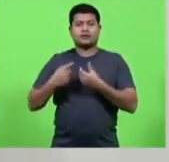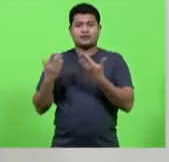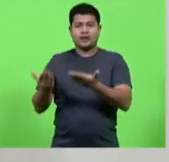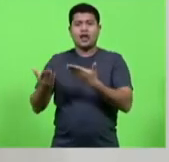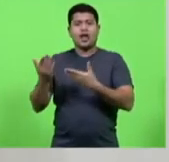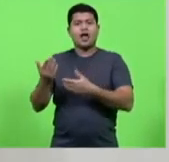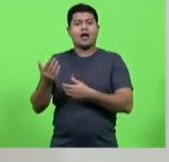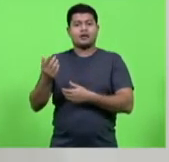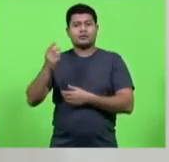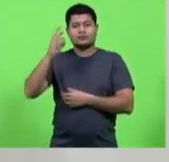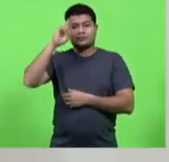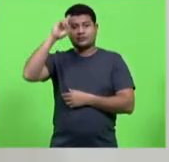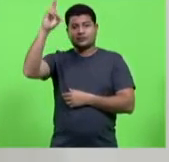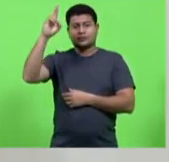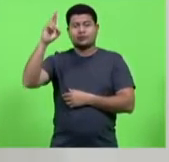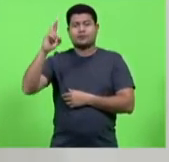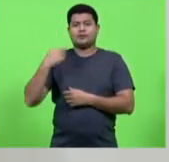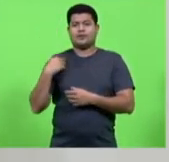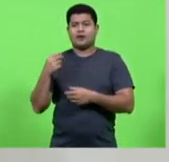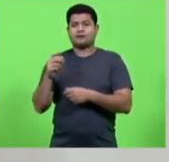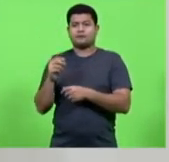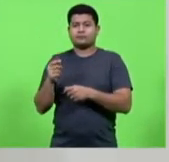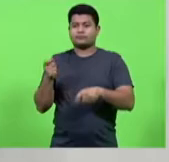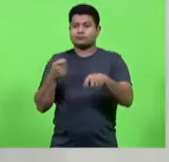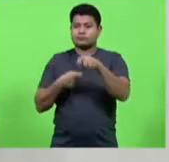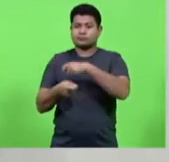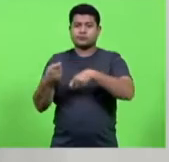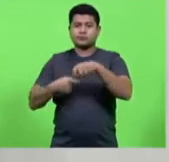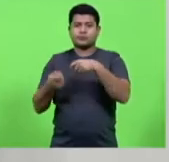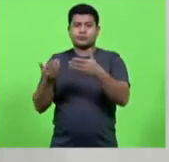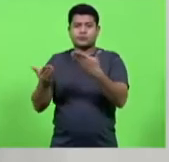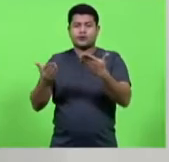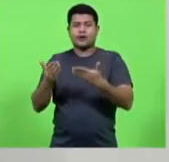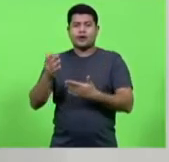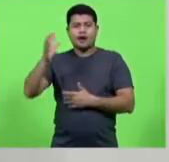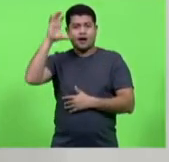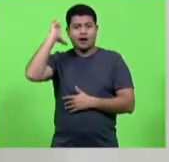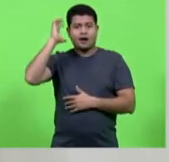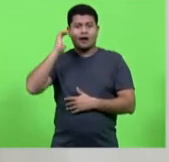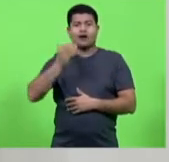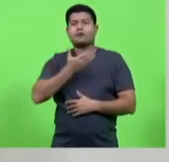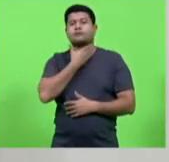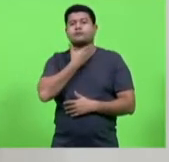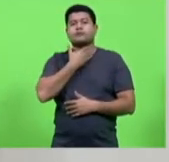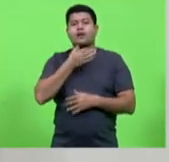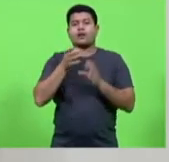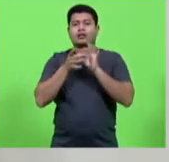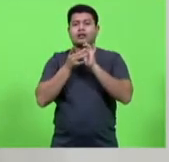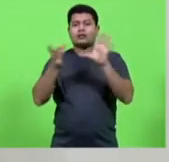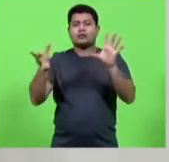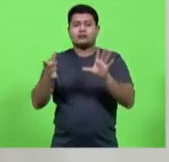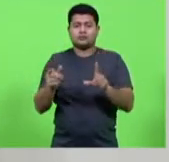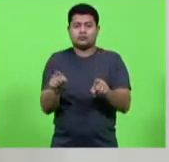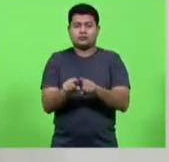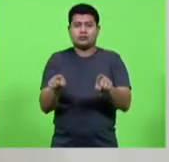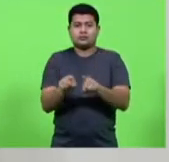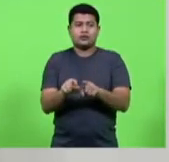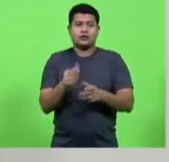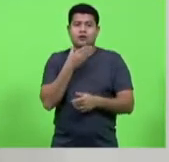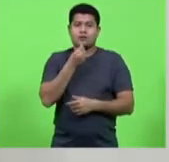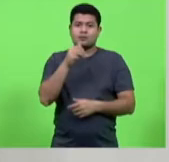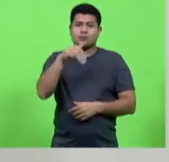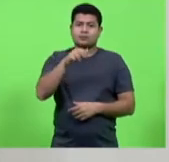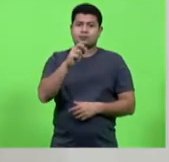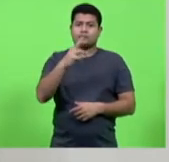administra uma rádio comunitária na nossa cidade, a Rádio Voz Livre, e também do vereador Marcos, do nosso município.